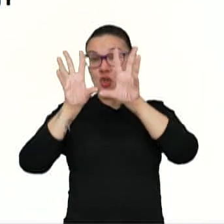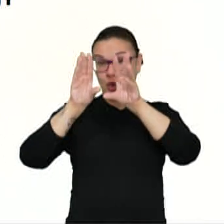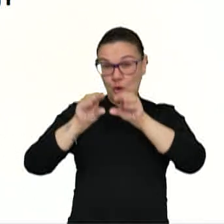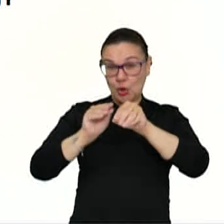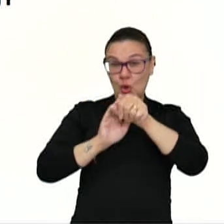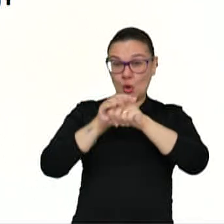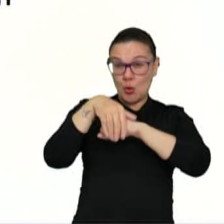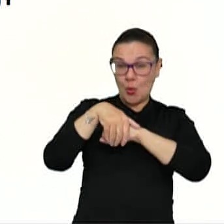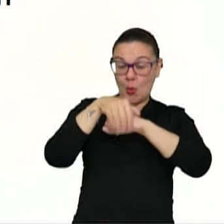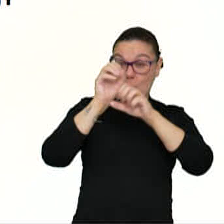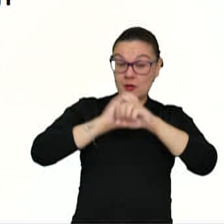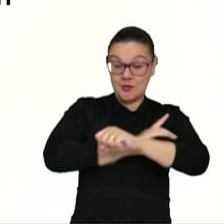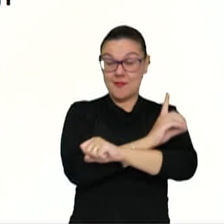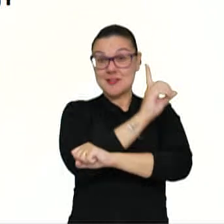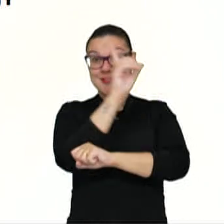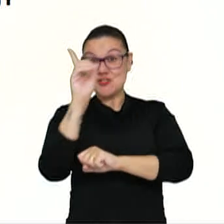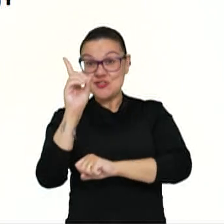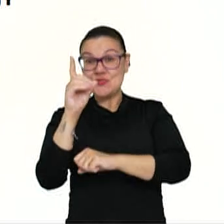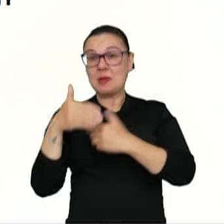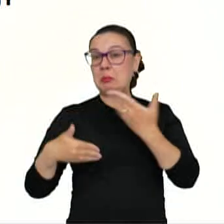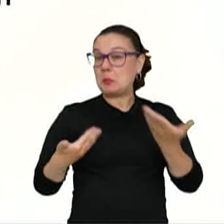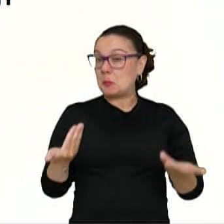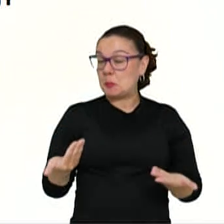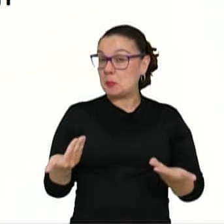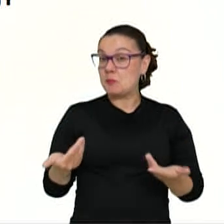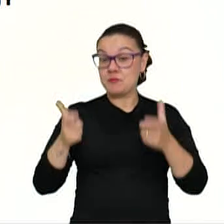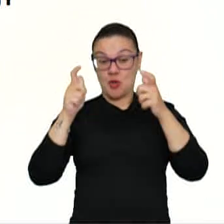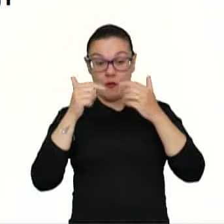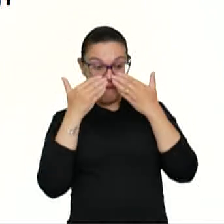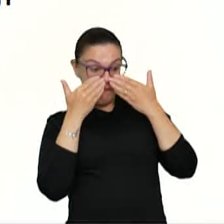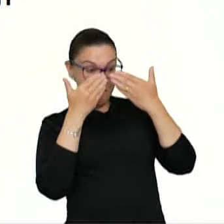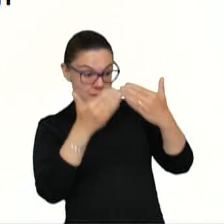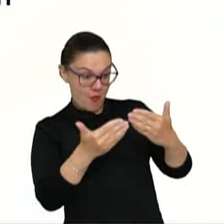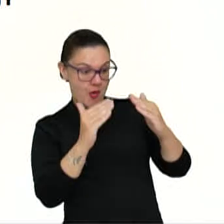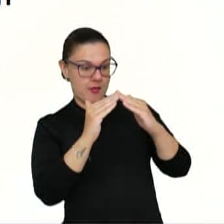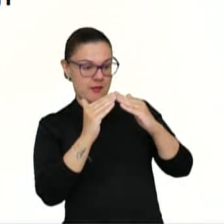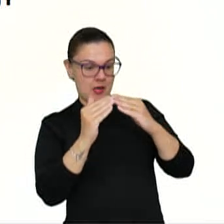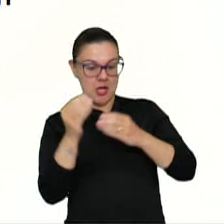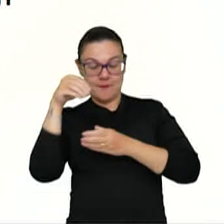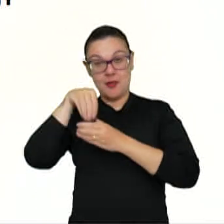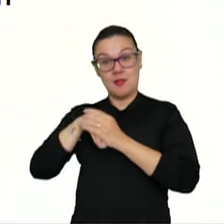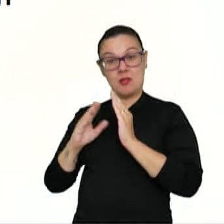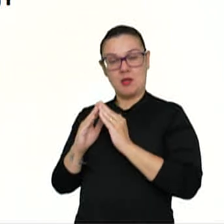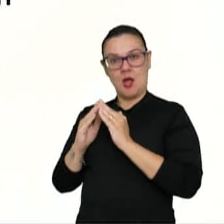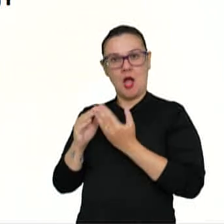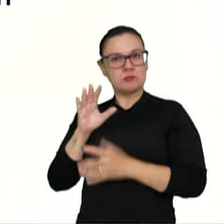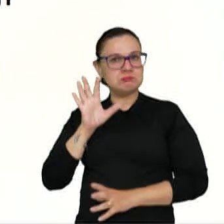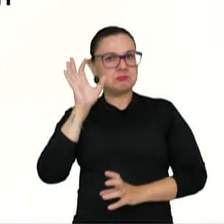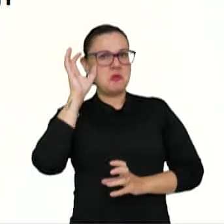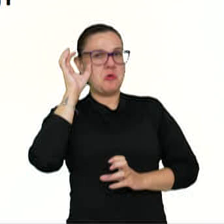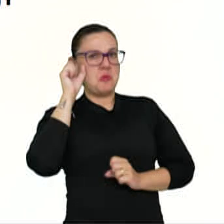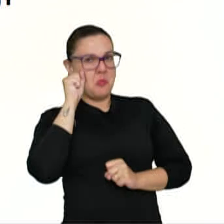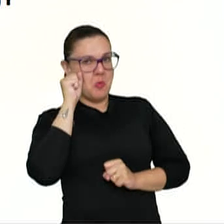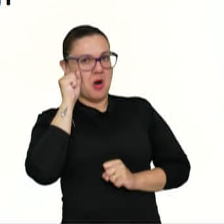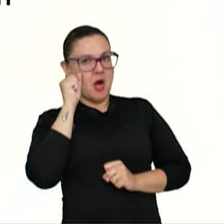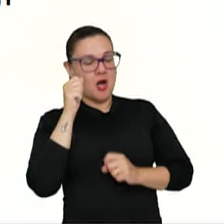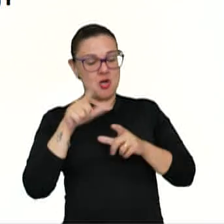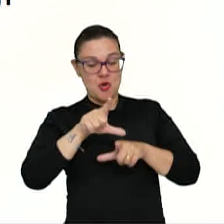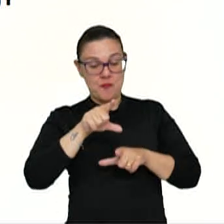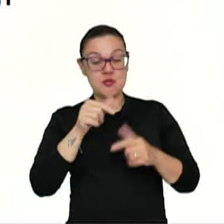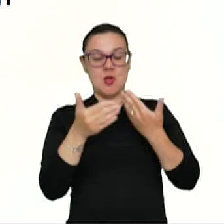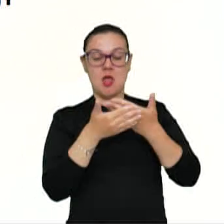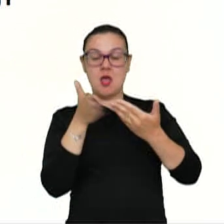noite? Vai ser de dia que eu vou gravar? Vai ser um ambiente externo? Vai ser interno? Vai ser no meu quarto? Eu vou escolher, né, esse fundo